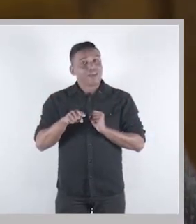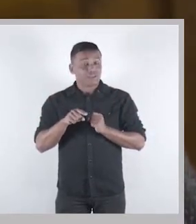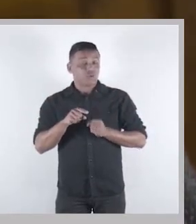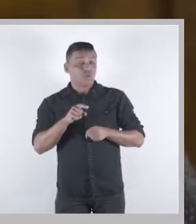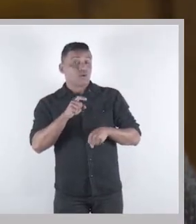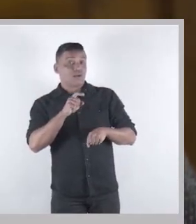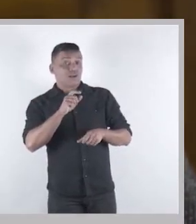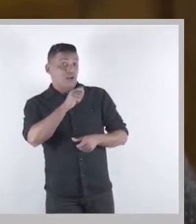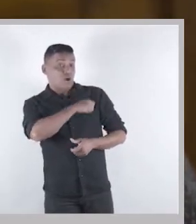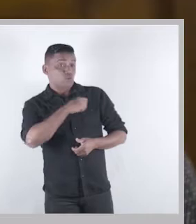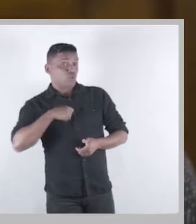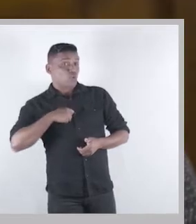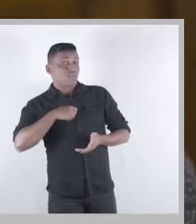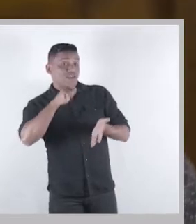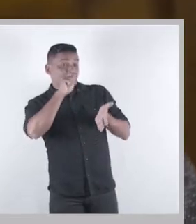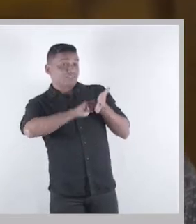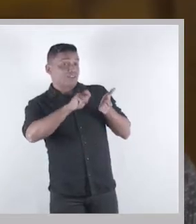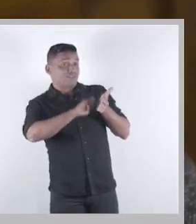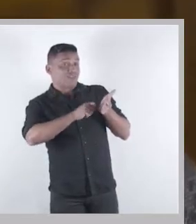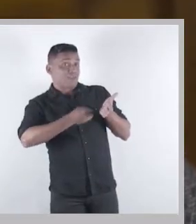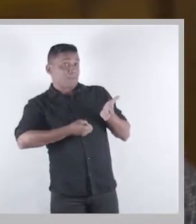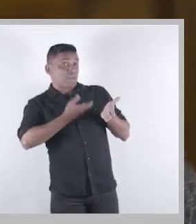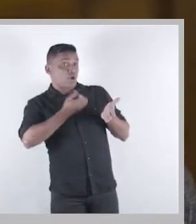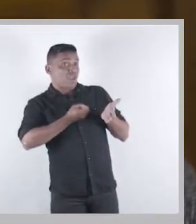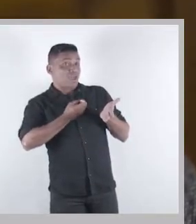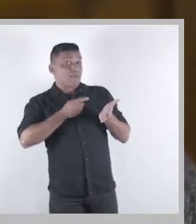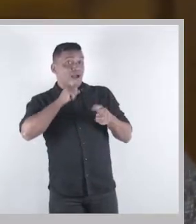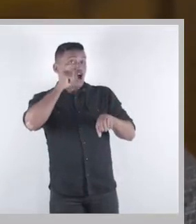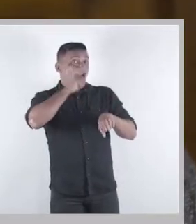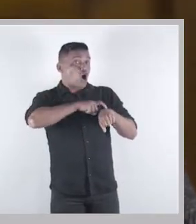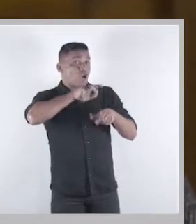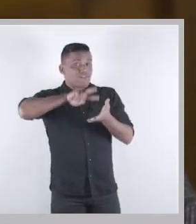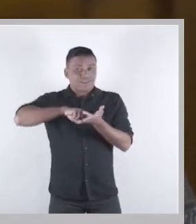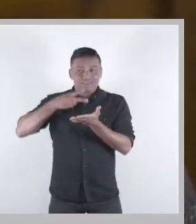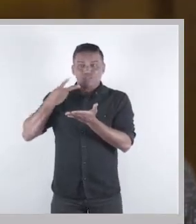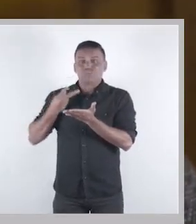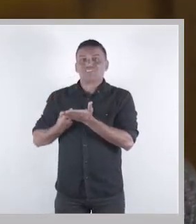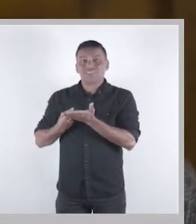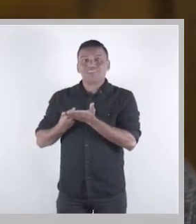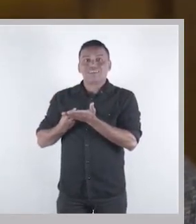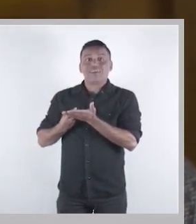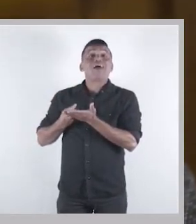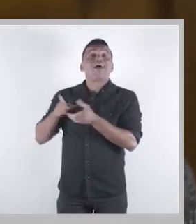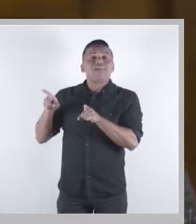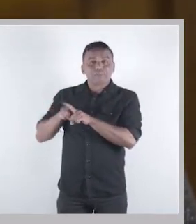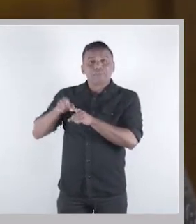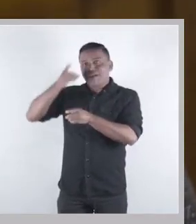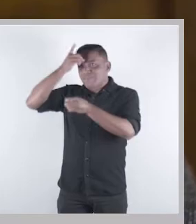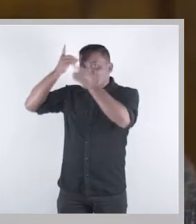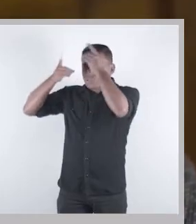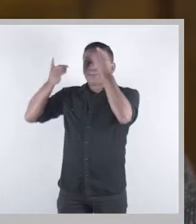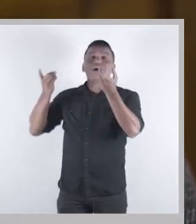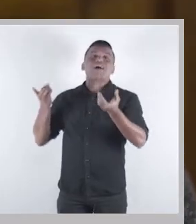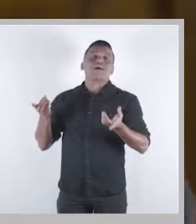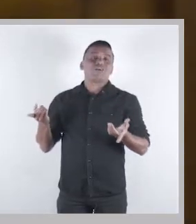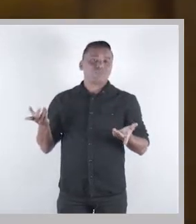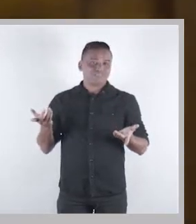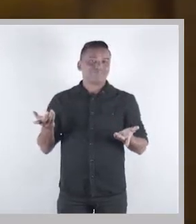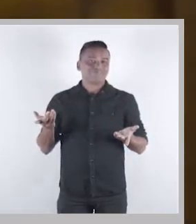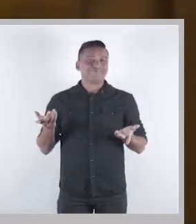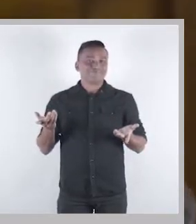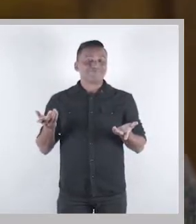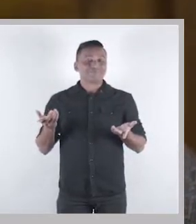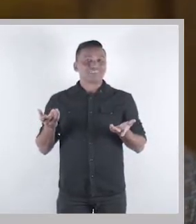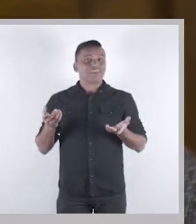é um processo de invenção de criação e até mesmo de reflexão que você tá pensando criticamente